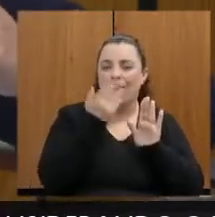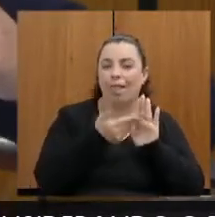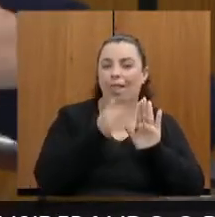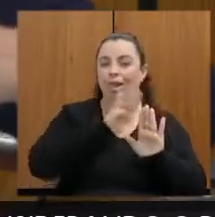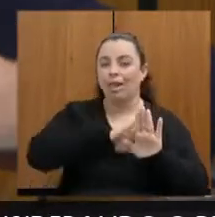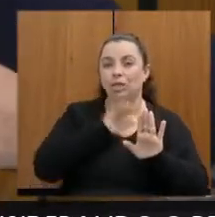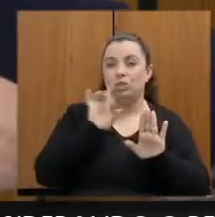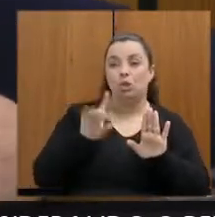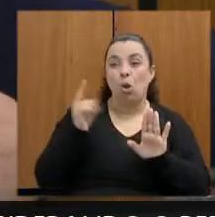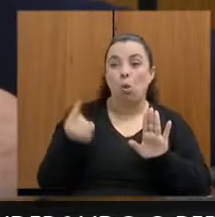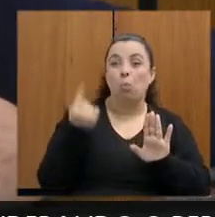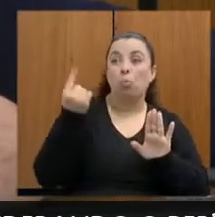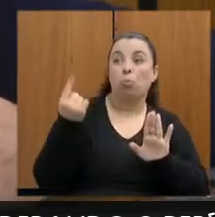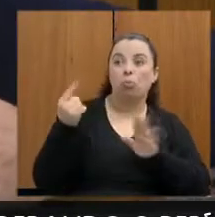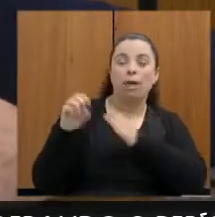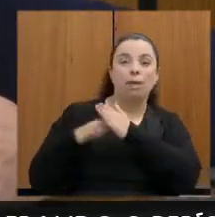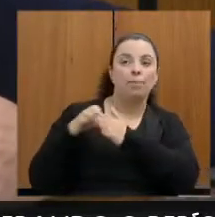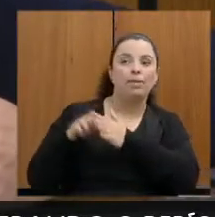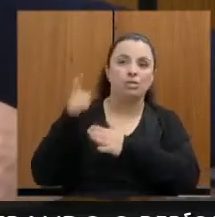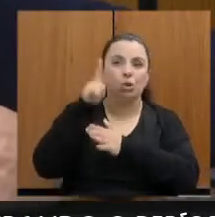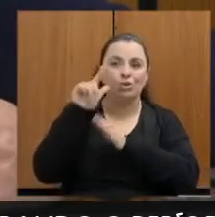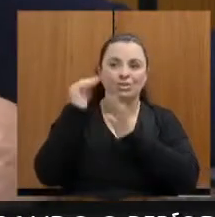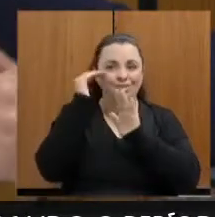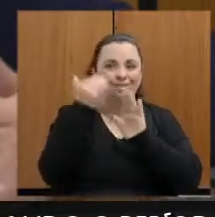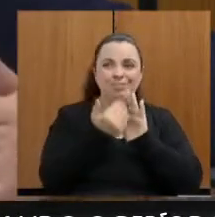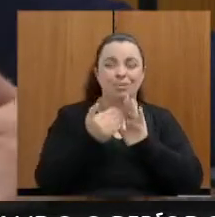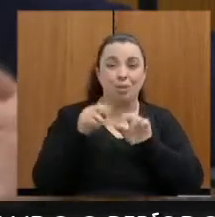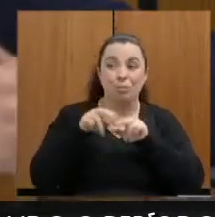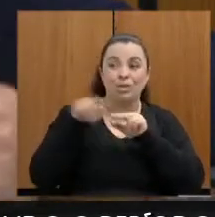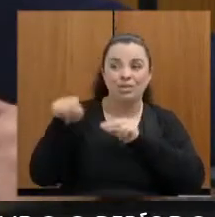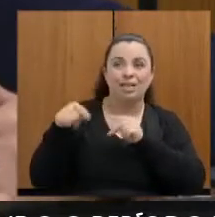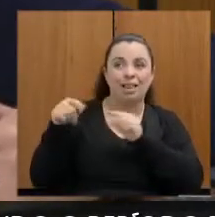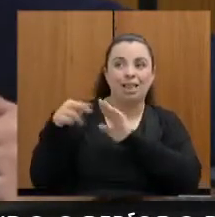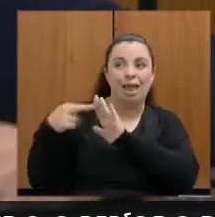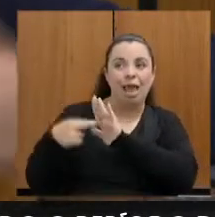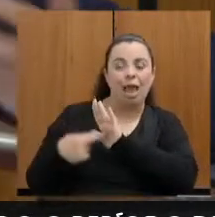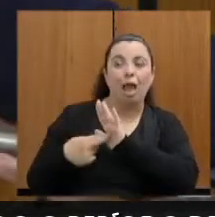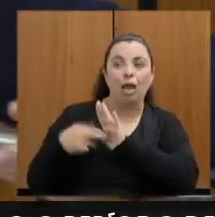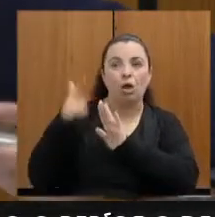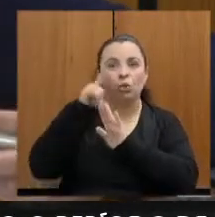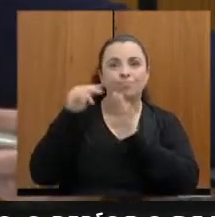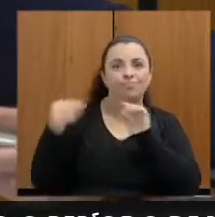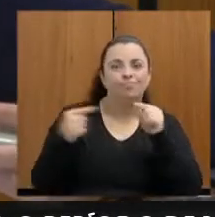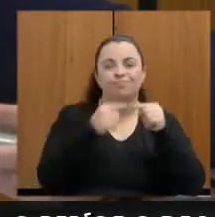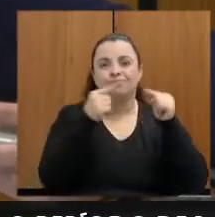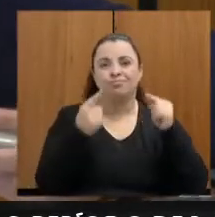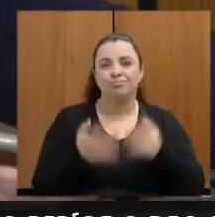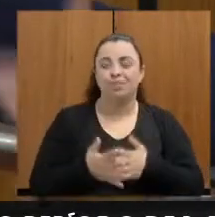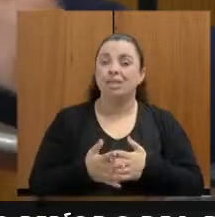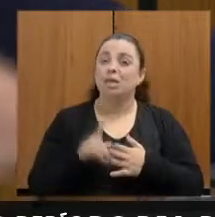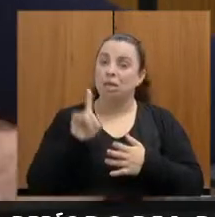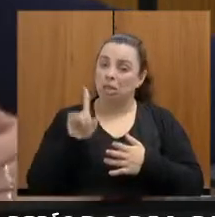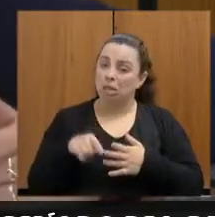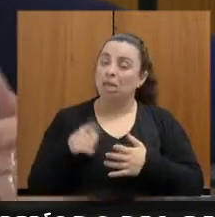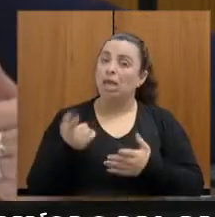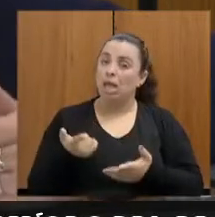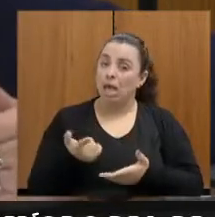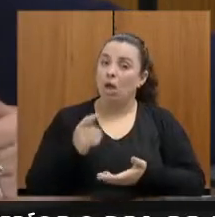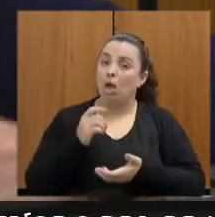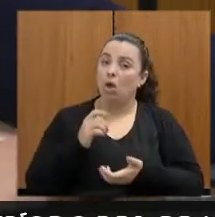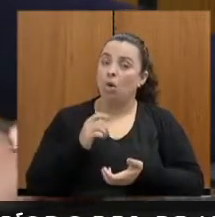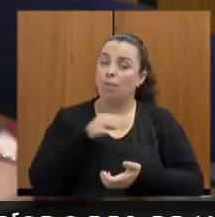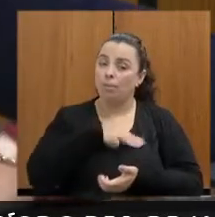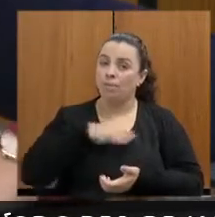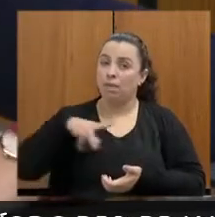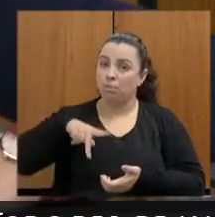consiga atender que foi a denúncia que nunca amei alguém o público e com certeza subsidiou a recomendação do Ministério Público contra